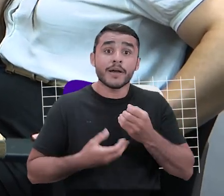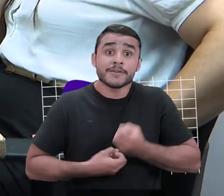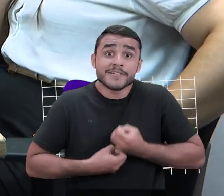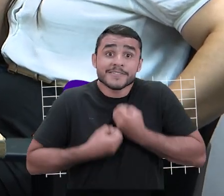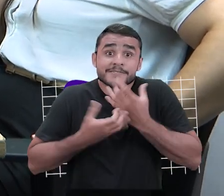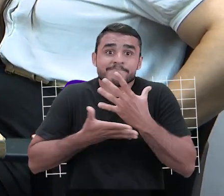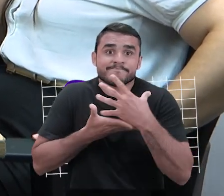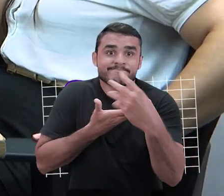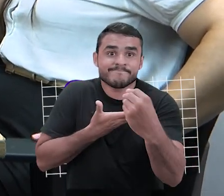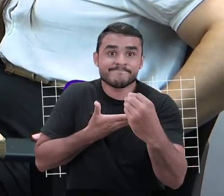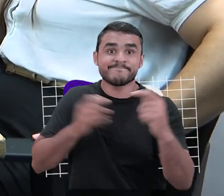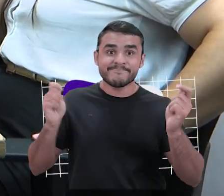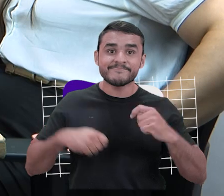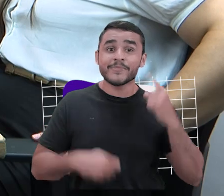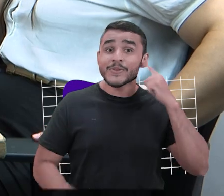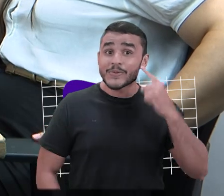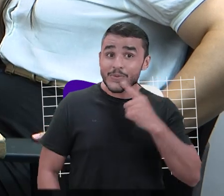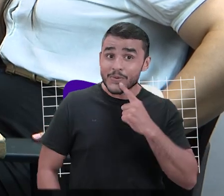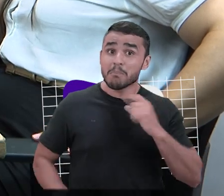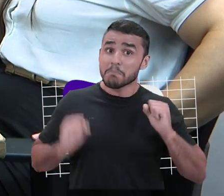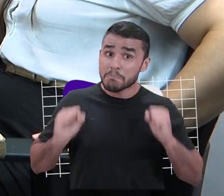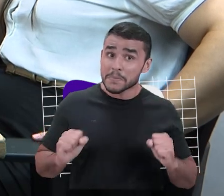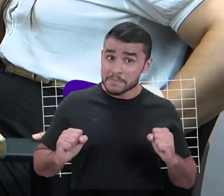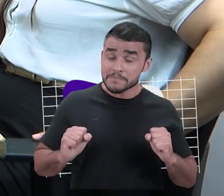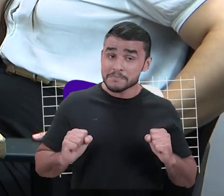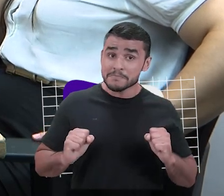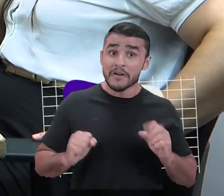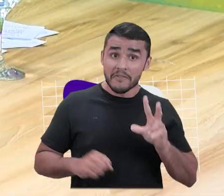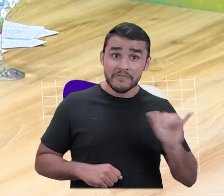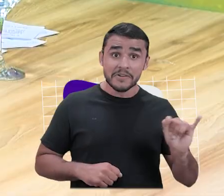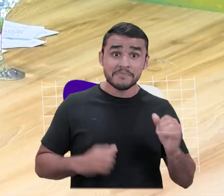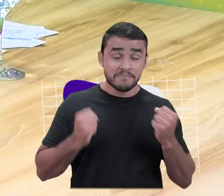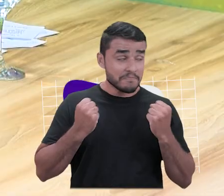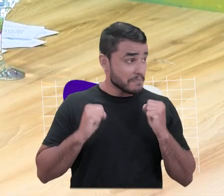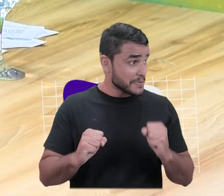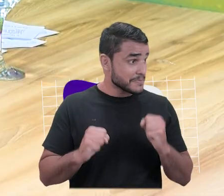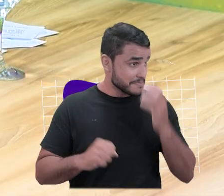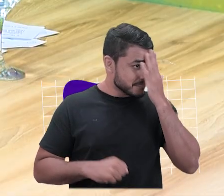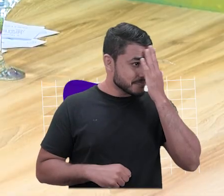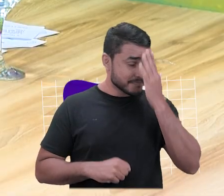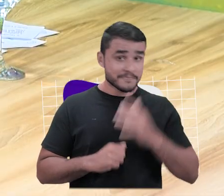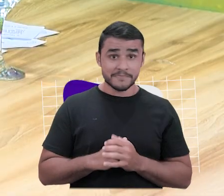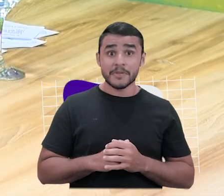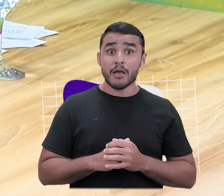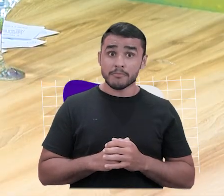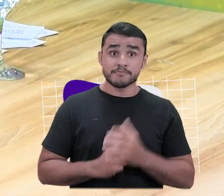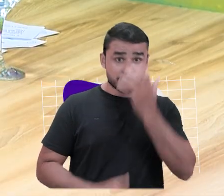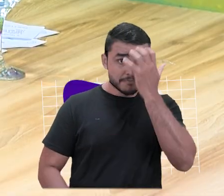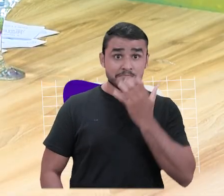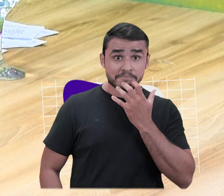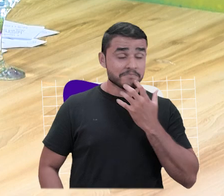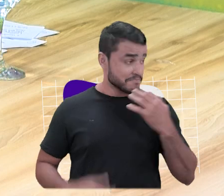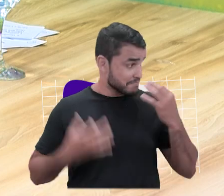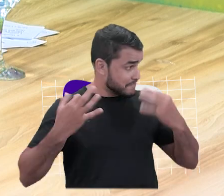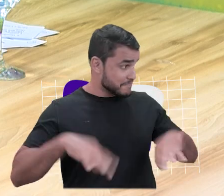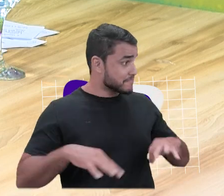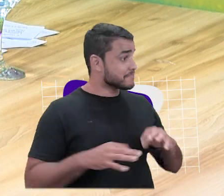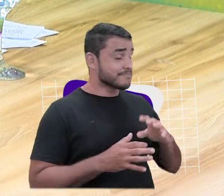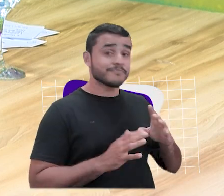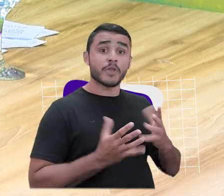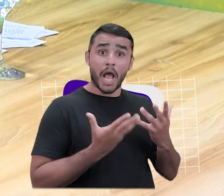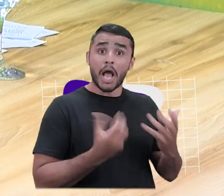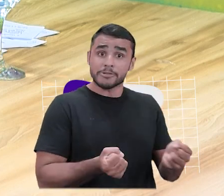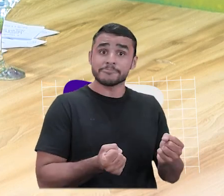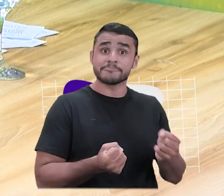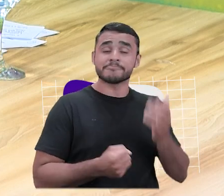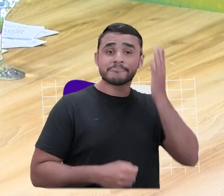surda, acho que a ideia é essa mesmo, é um desafio. Arrasou Vamos fazer. Muito. Já Não me validei aqui. Agora tá